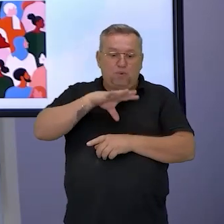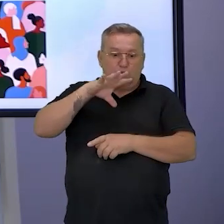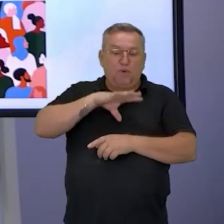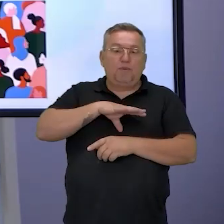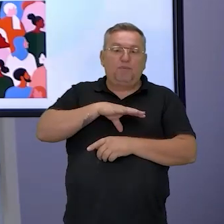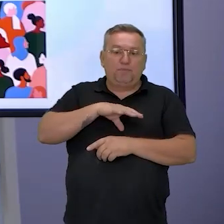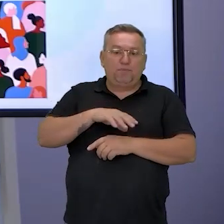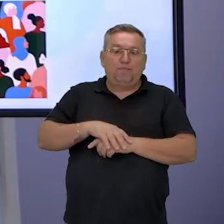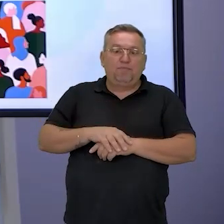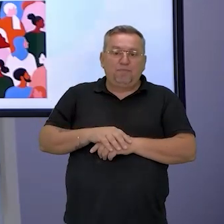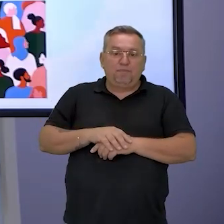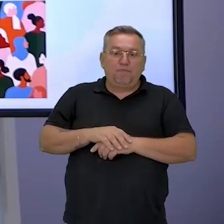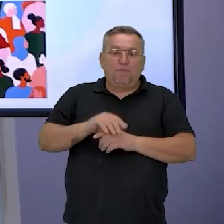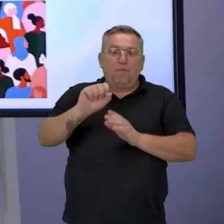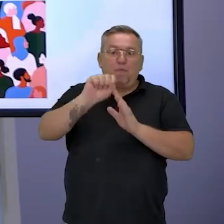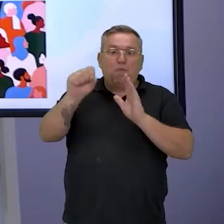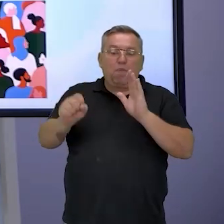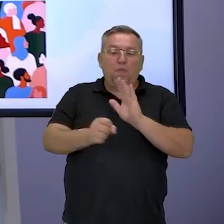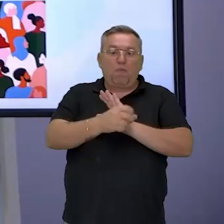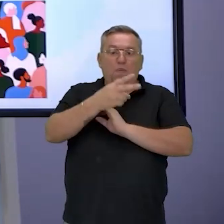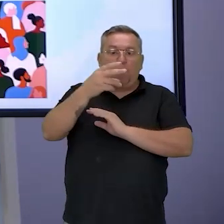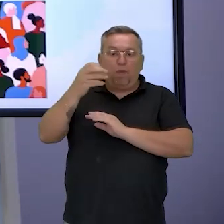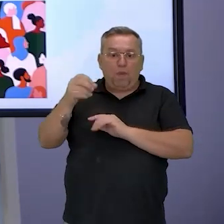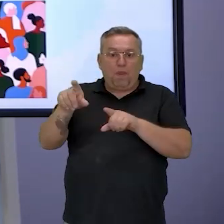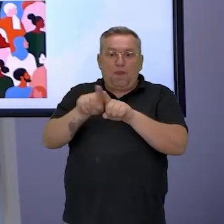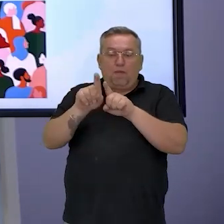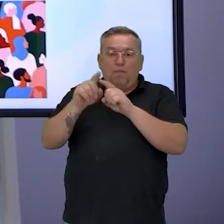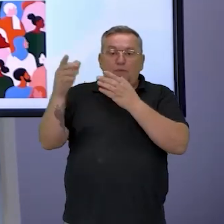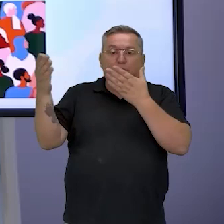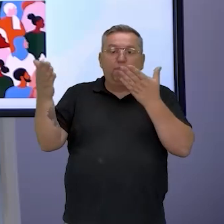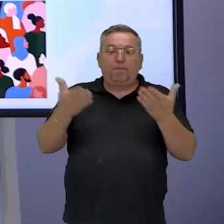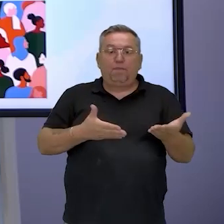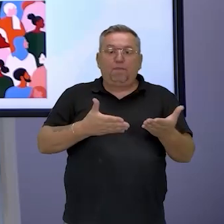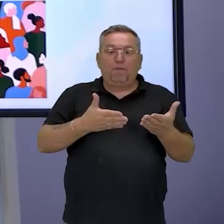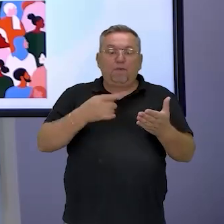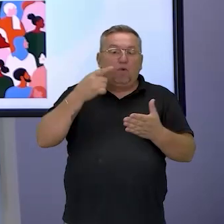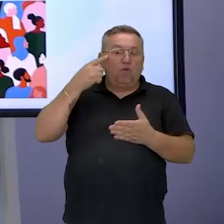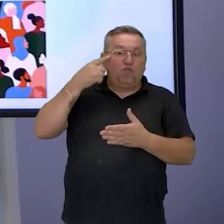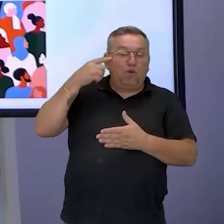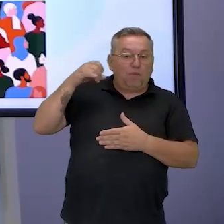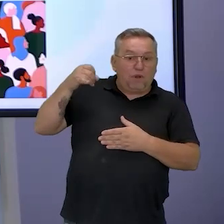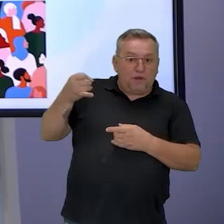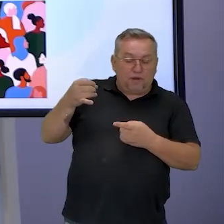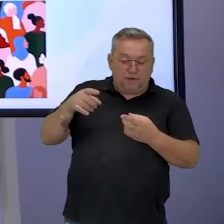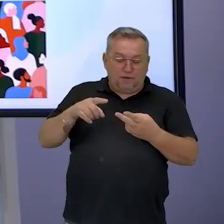portugueses, né? No século XX, começa a trazer orientais,